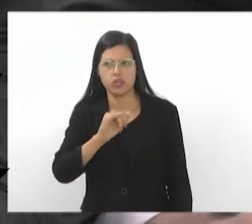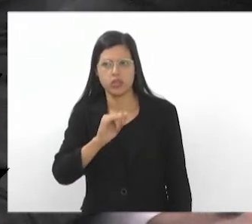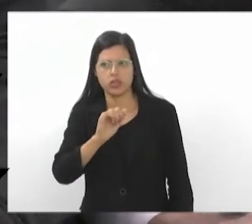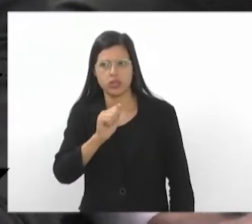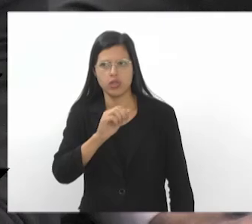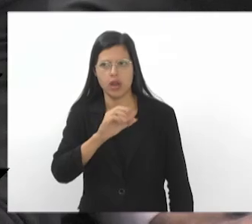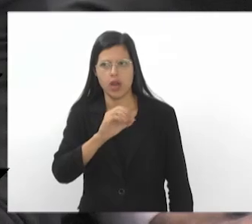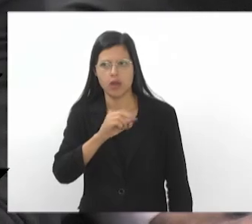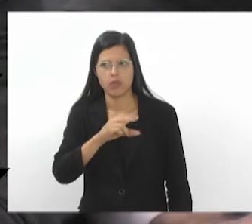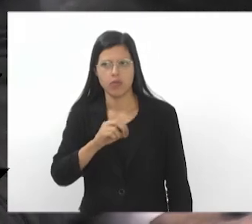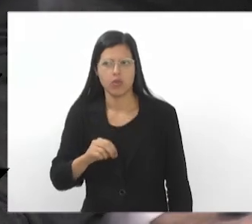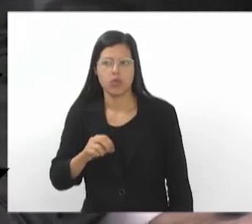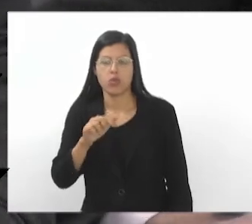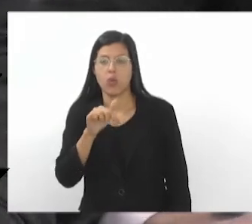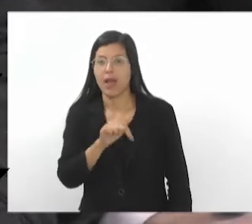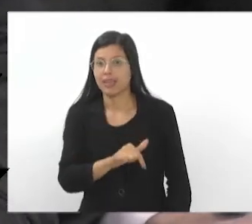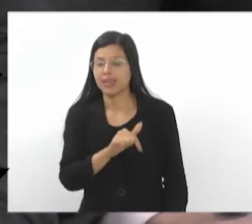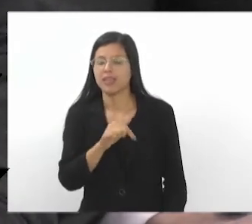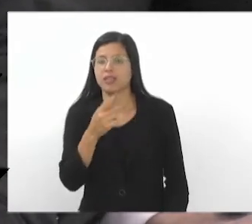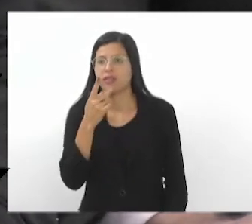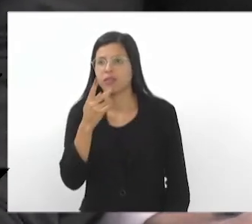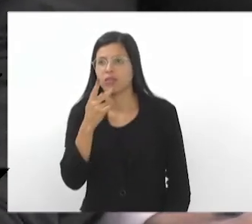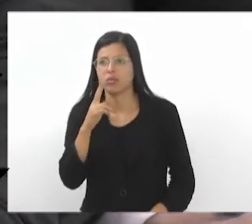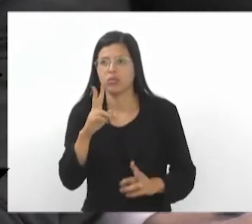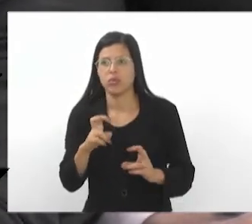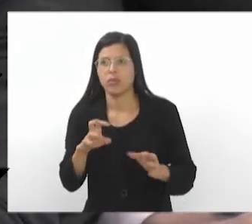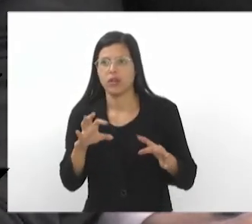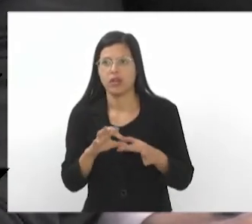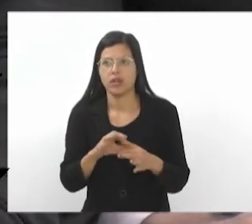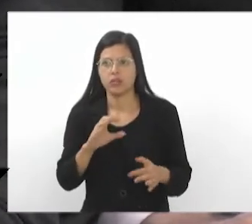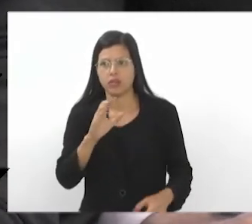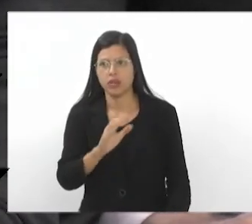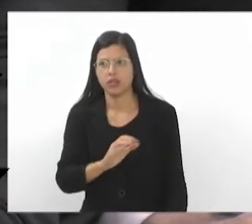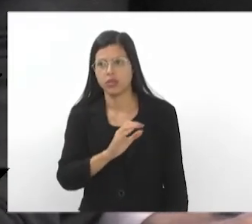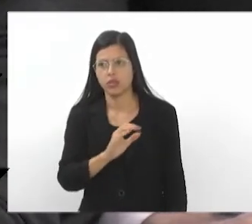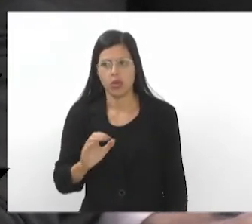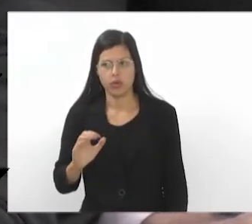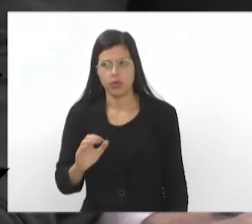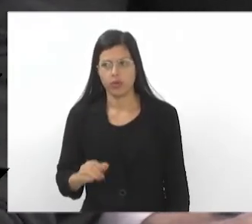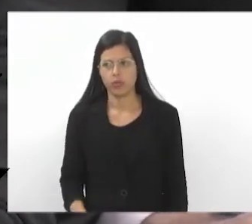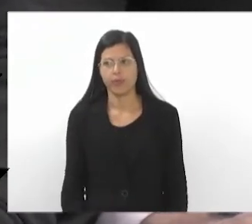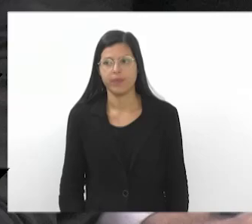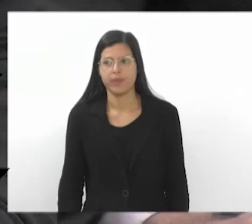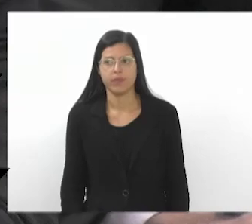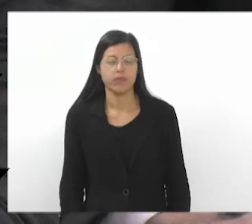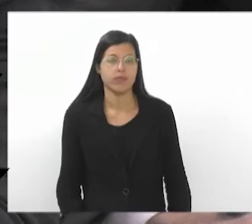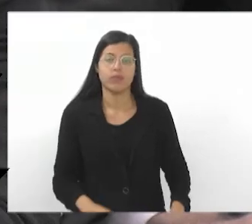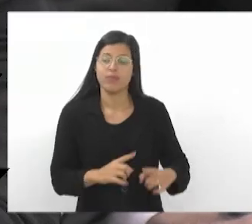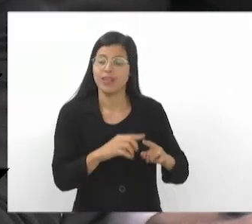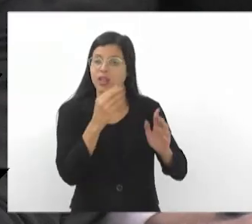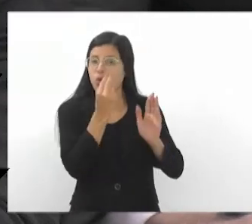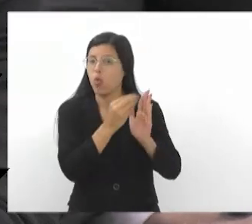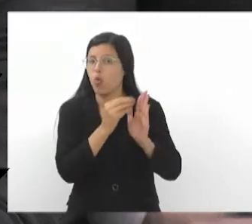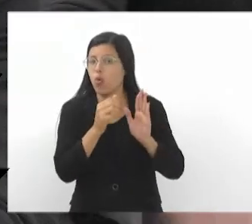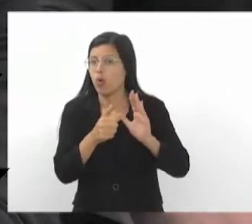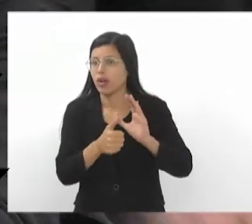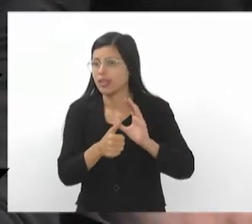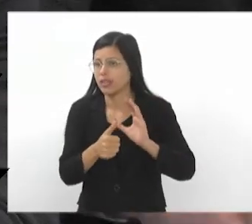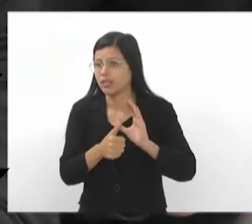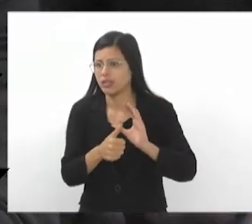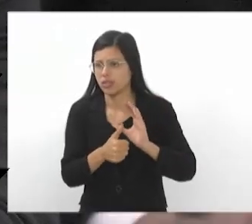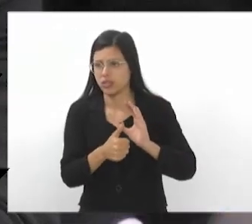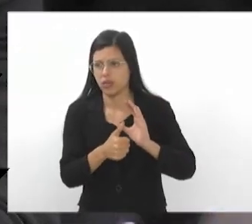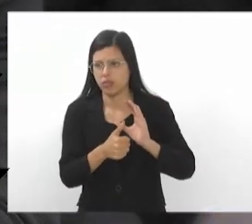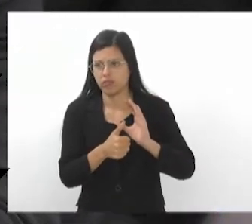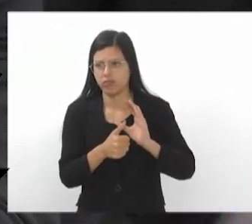Diácono Católico, que pode ser... Mas seja... ele botou cristão. Não, então, é que no caso do Samuel Malafaia, ele fala sobre ele isso.